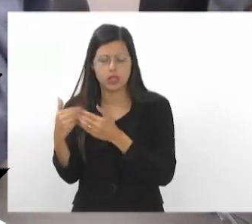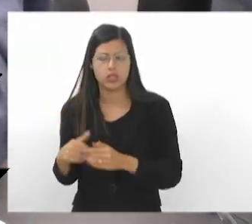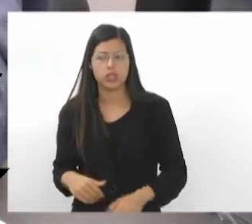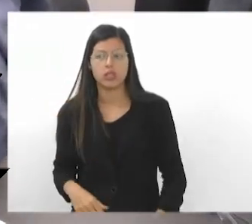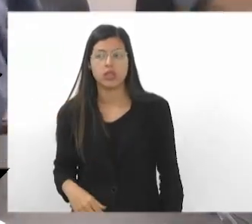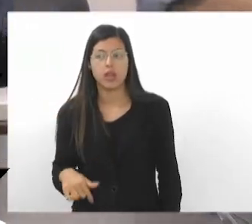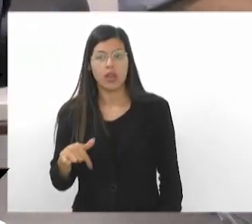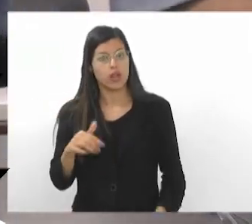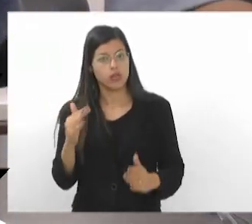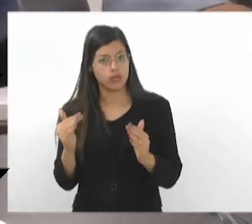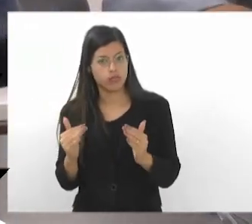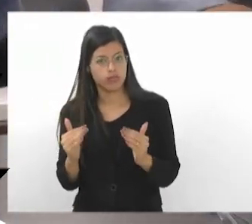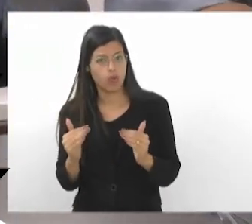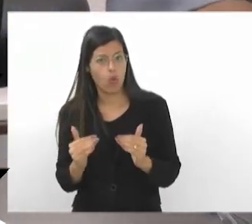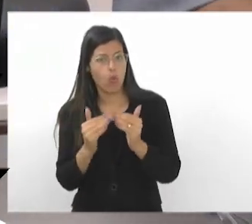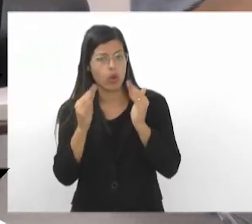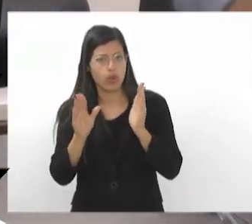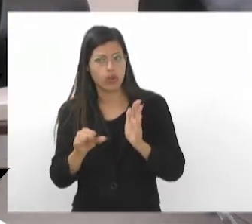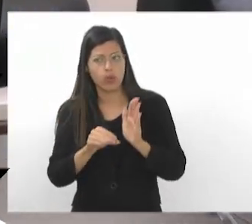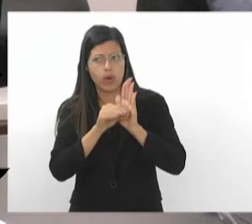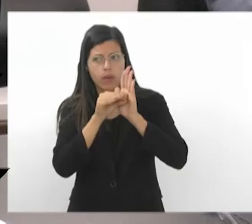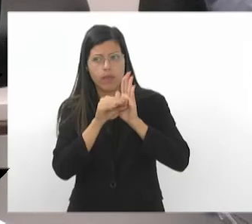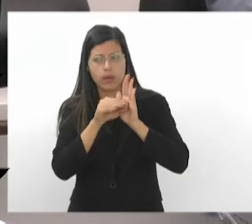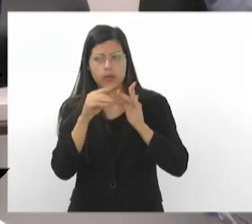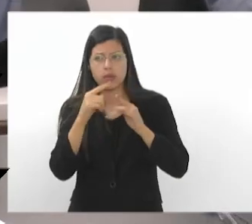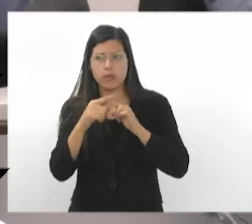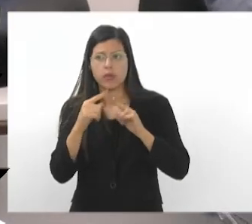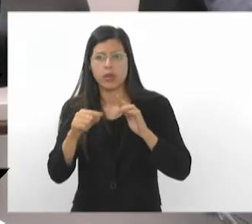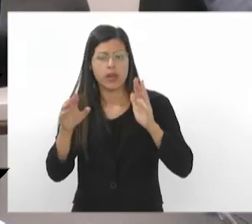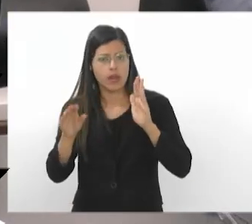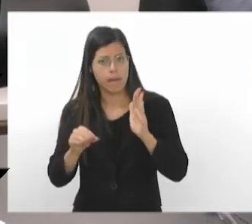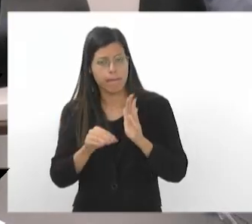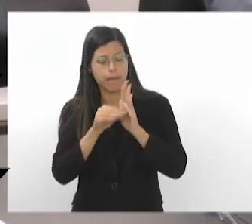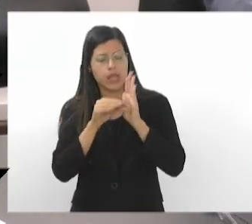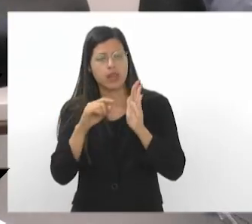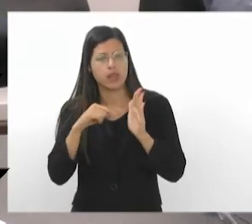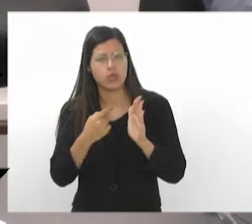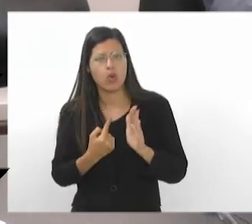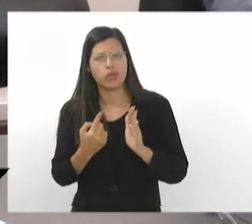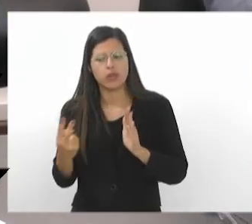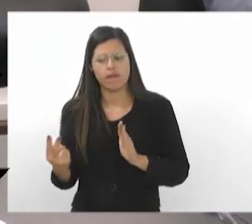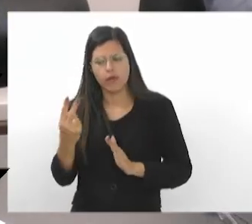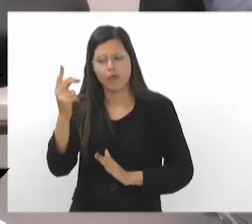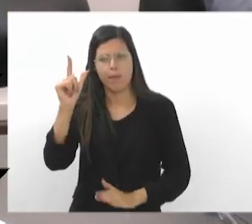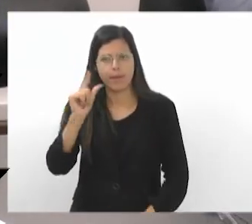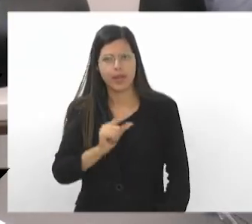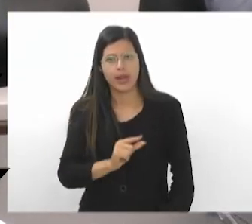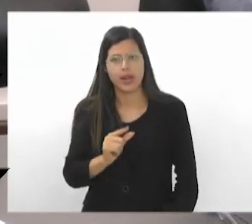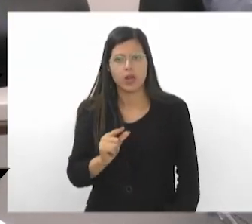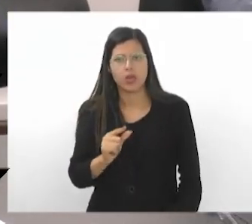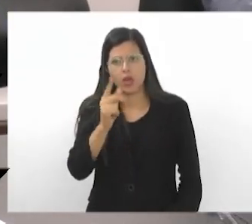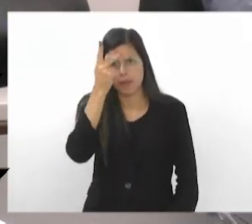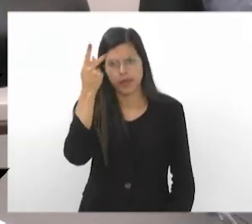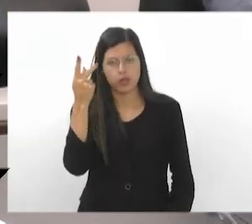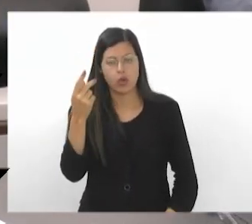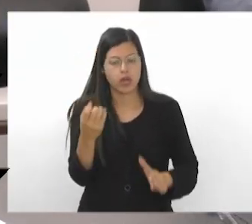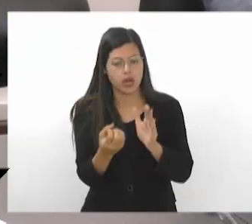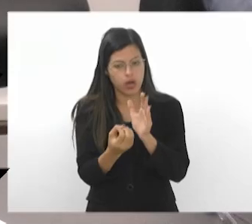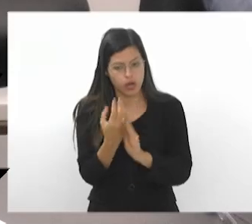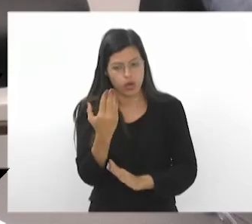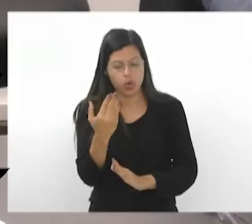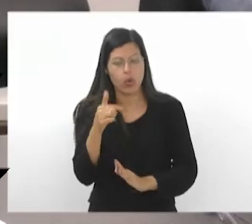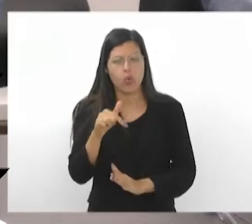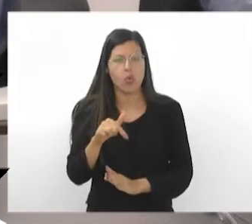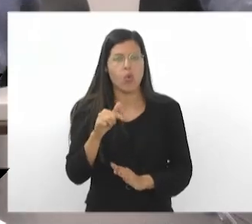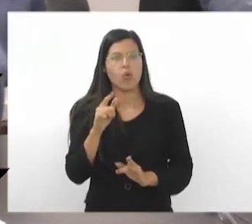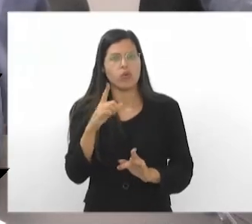nosso favor, porque Perfeito. as nossas emendas são de valor pequeno, o autor é identificado, é rastreado.